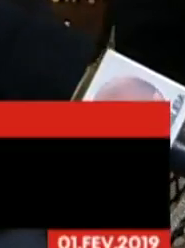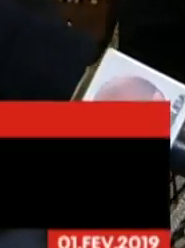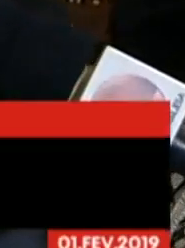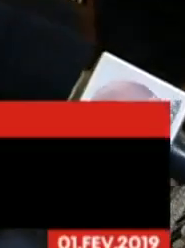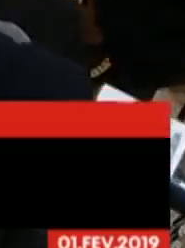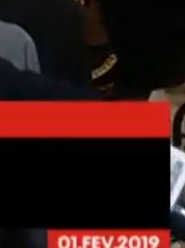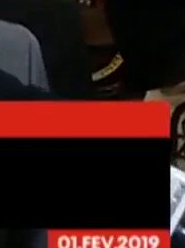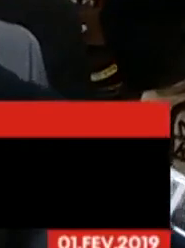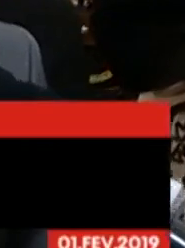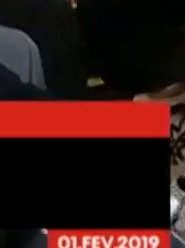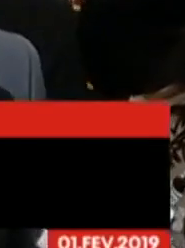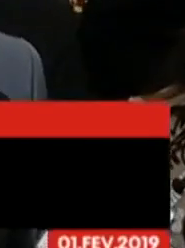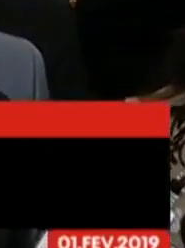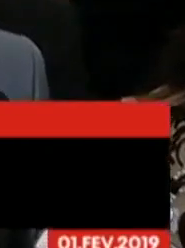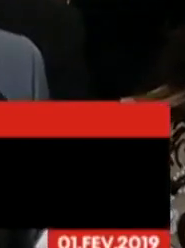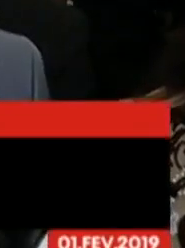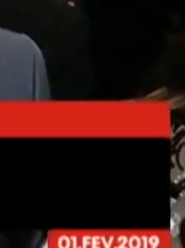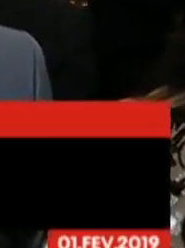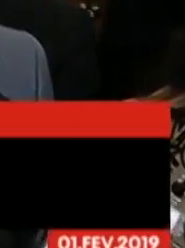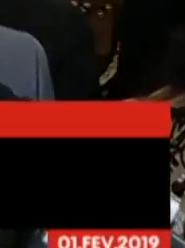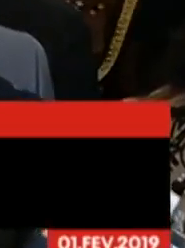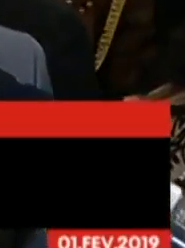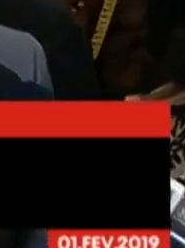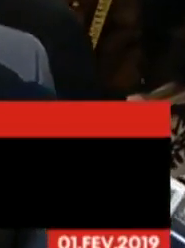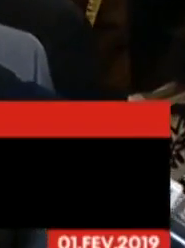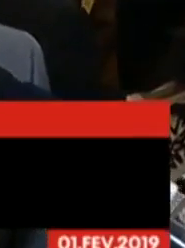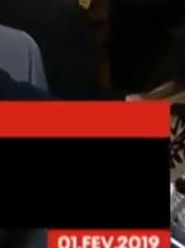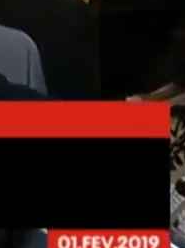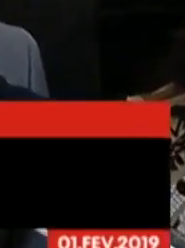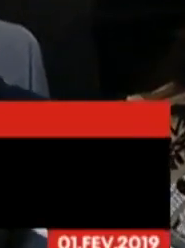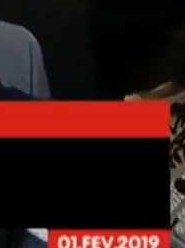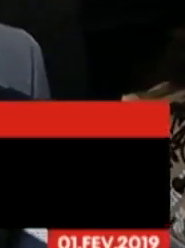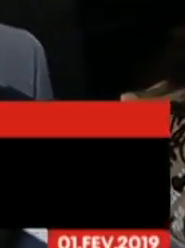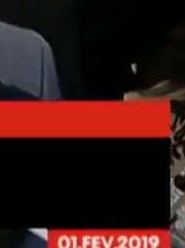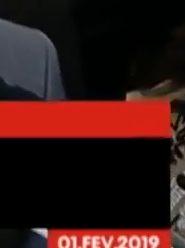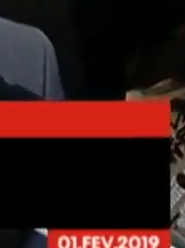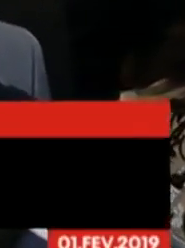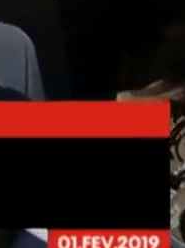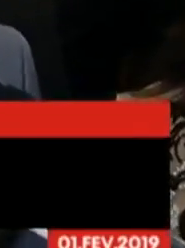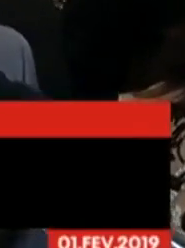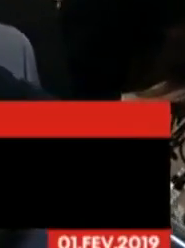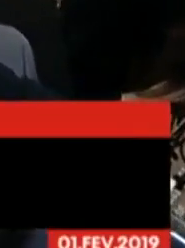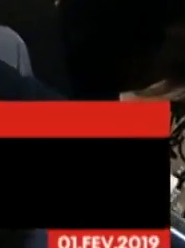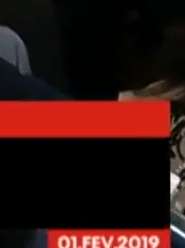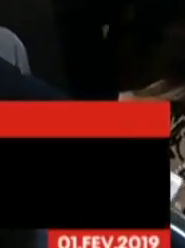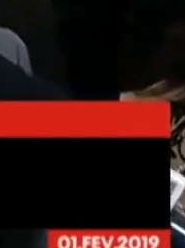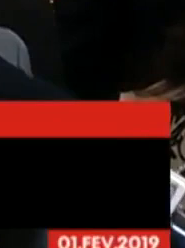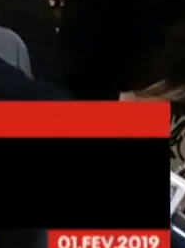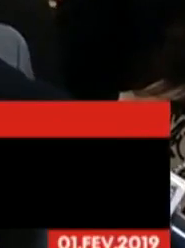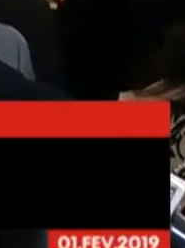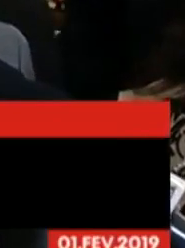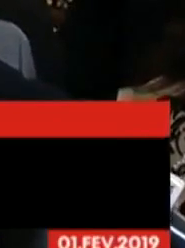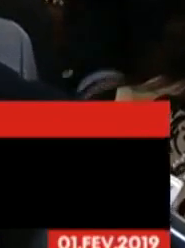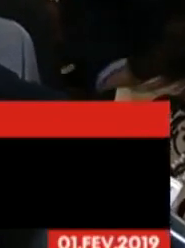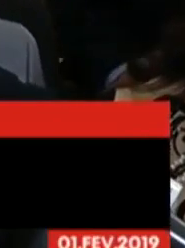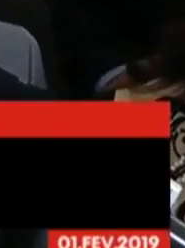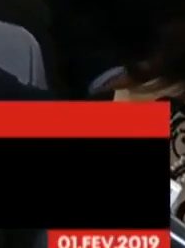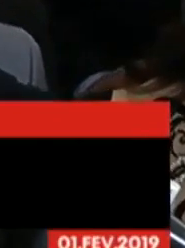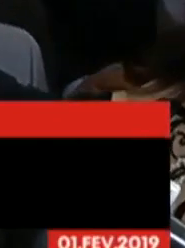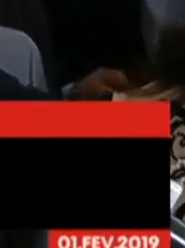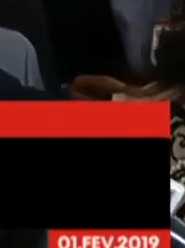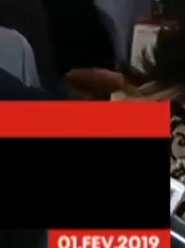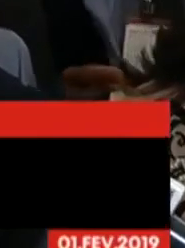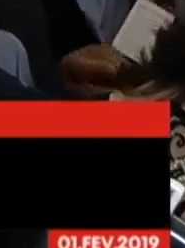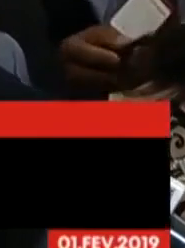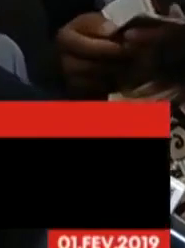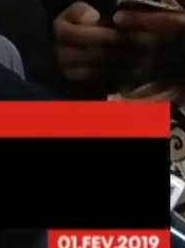ainda. Então, infelizmente, chegamos nesse ponto, mas estou otimista porque a